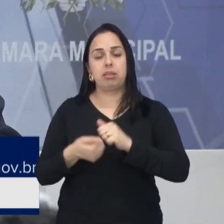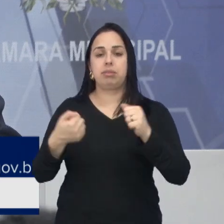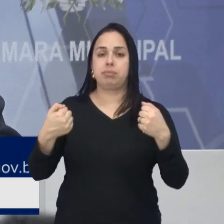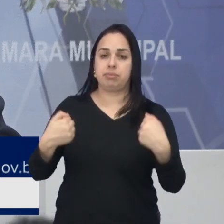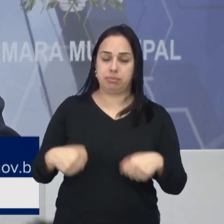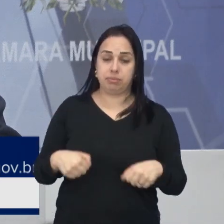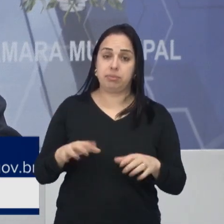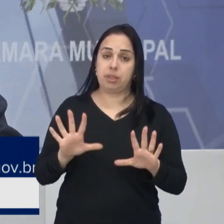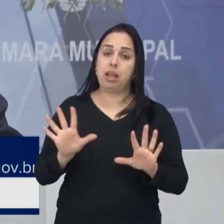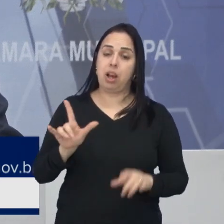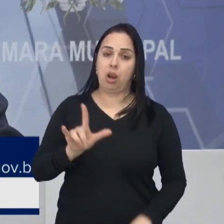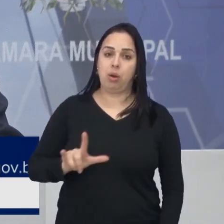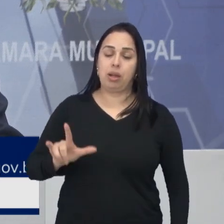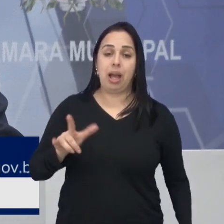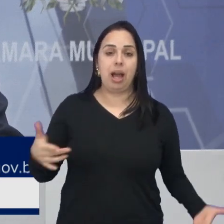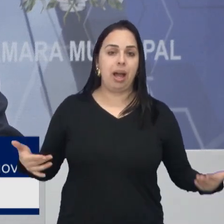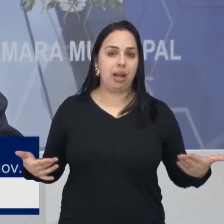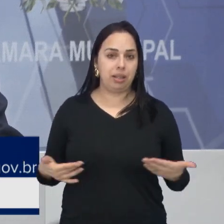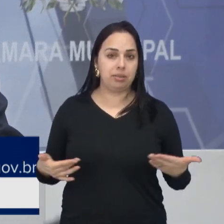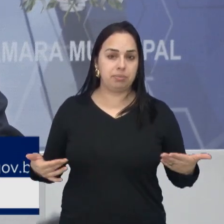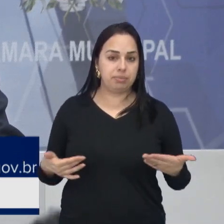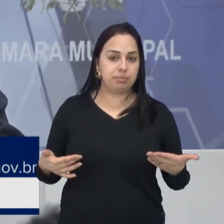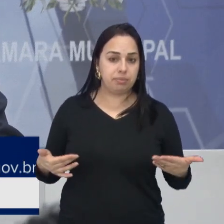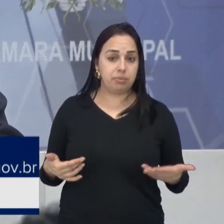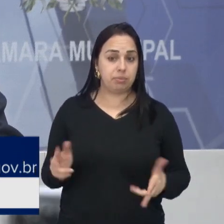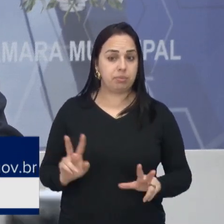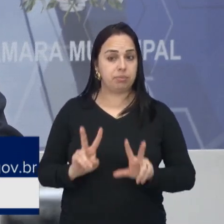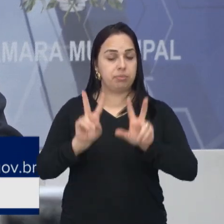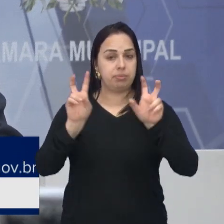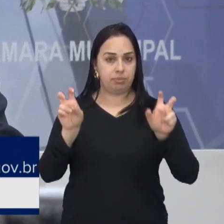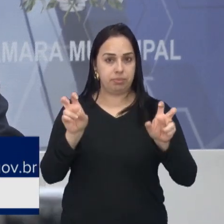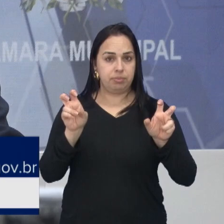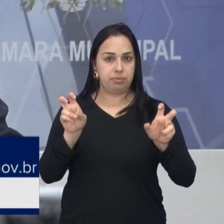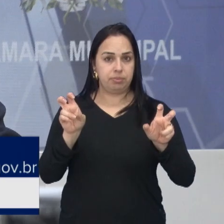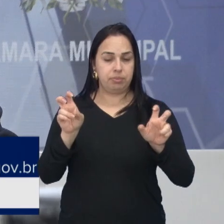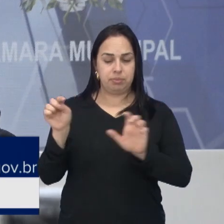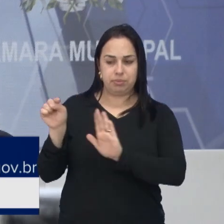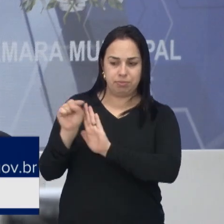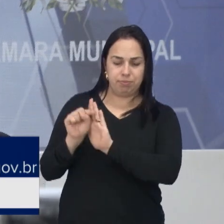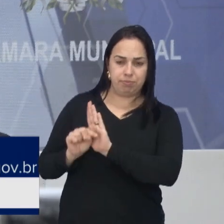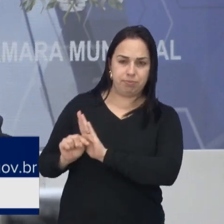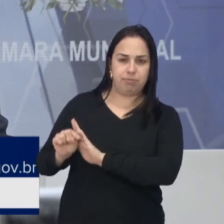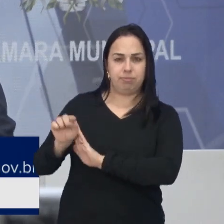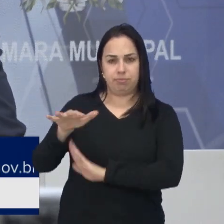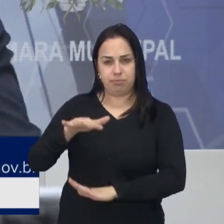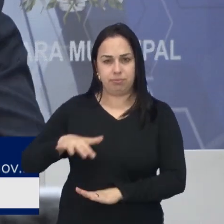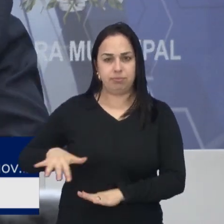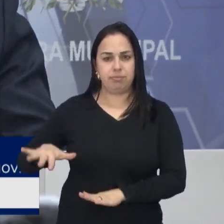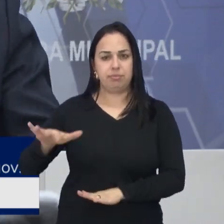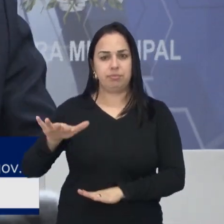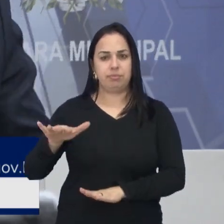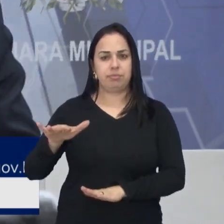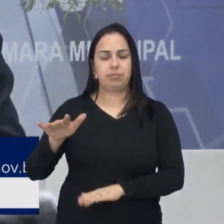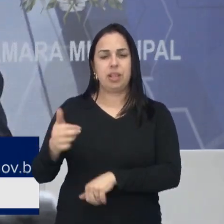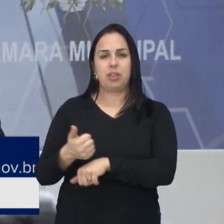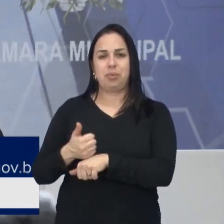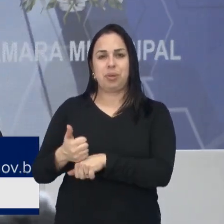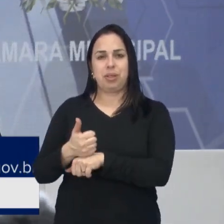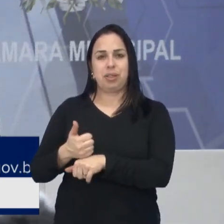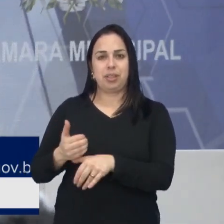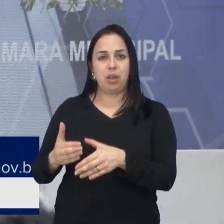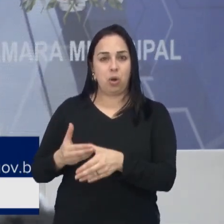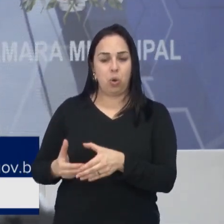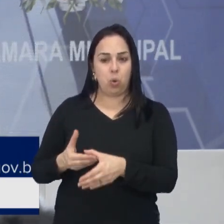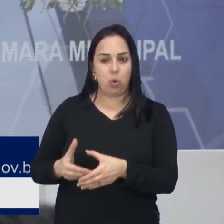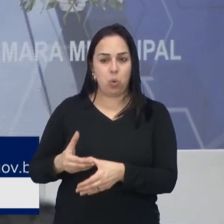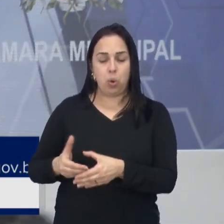é evidente. Agora, quando a gente trata de auditores fiscais, que são aqueles profissionais, né, que passam no concurso para